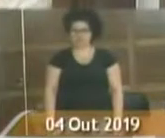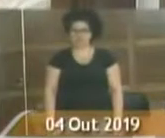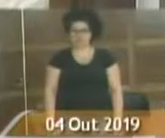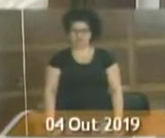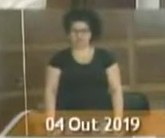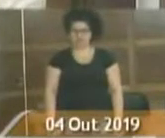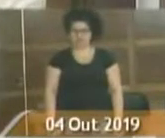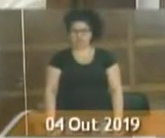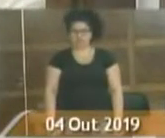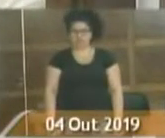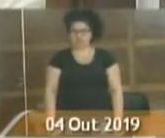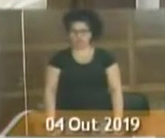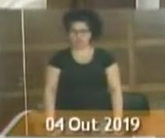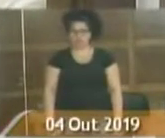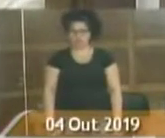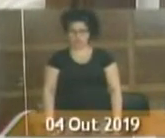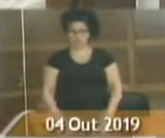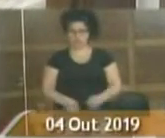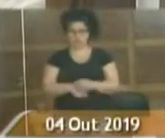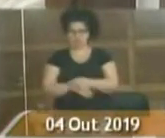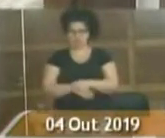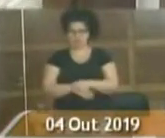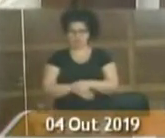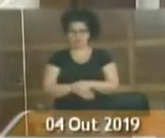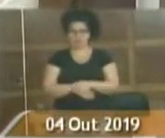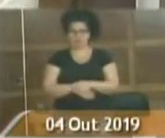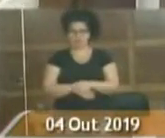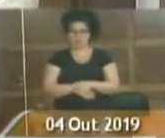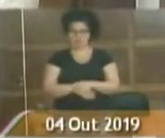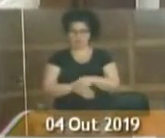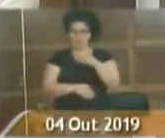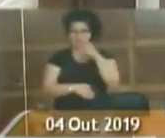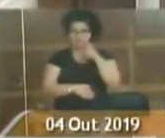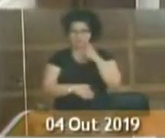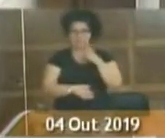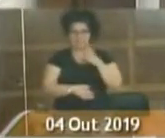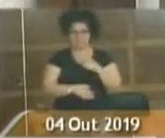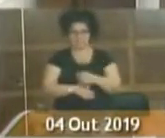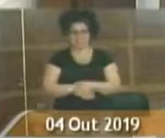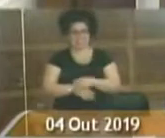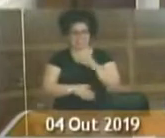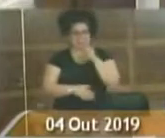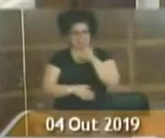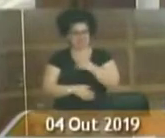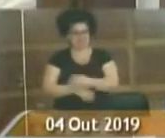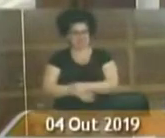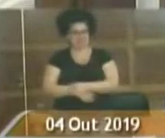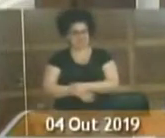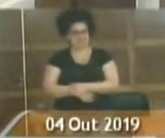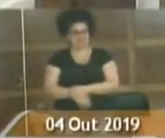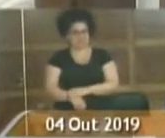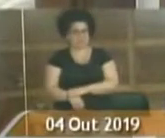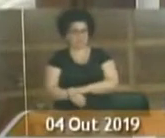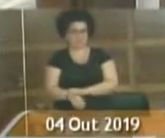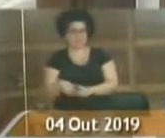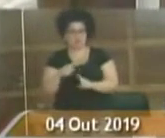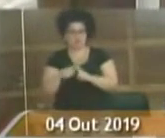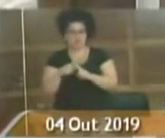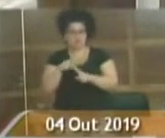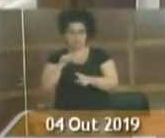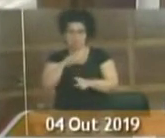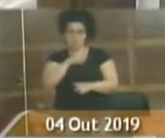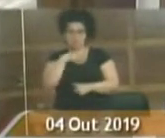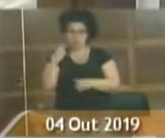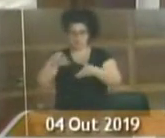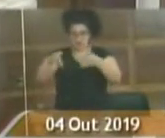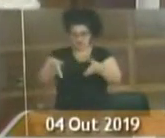enterrar esse bichinho naquele solo, ele mesmo morto, ele vai contaminar aquele solo, tá? Ele tem